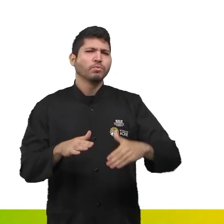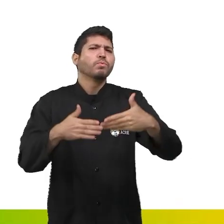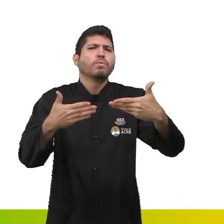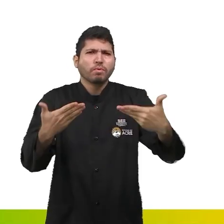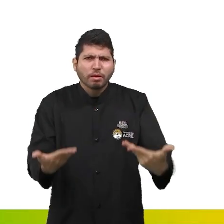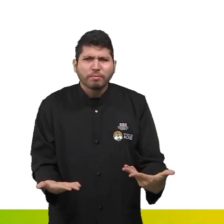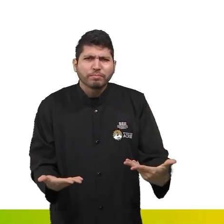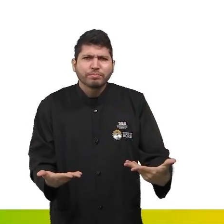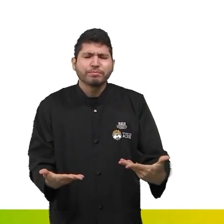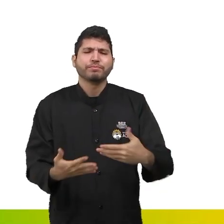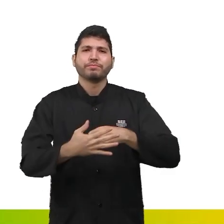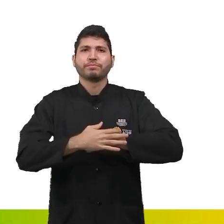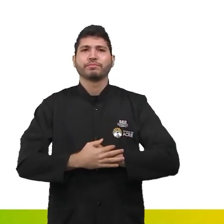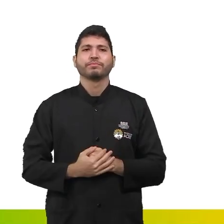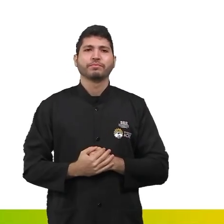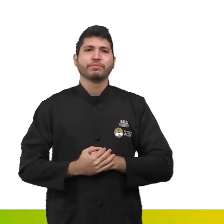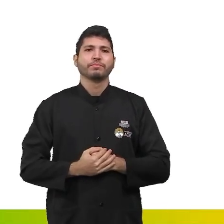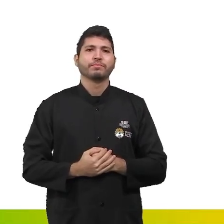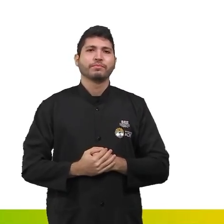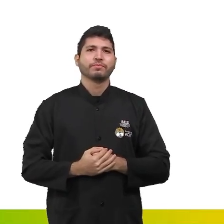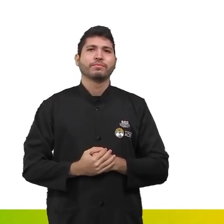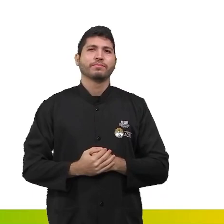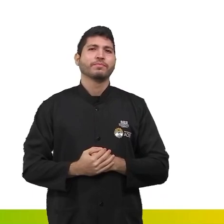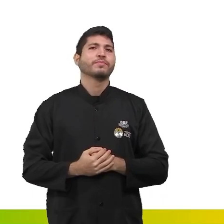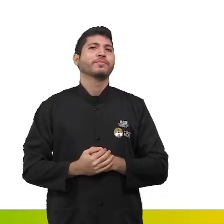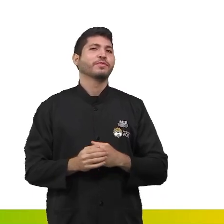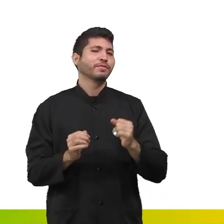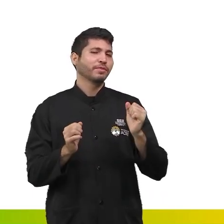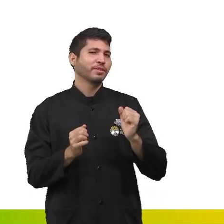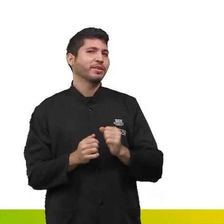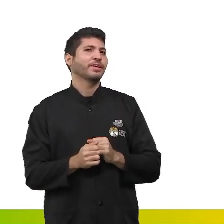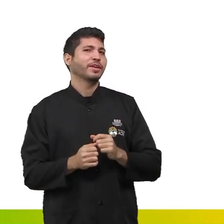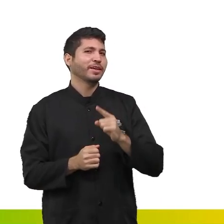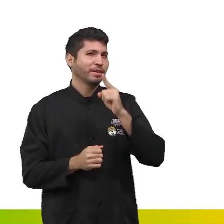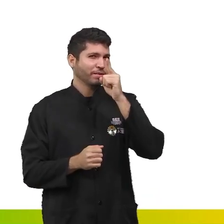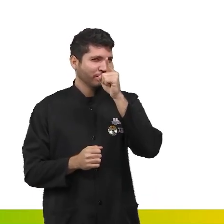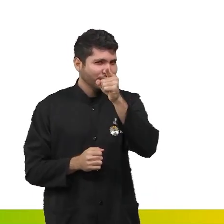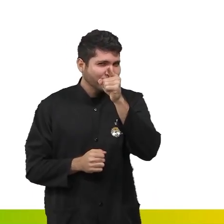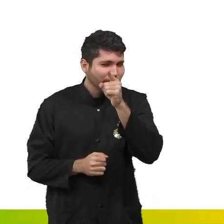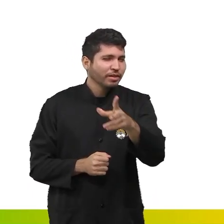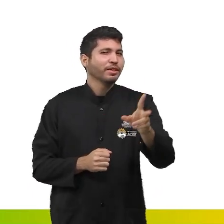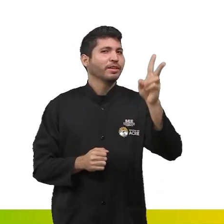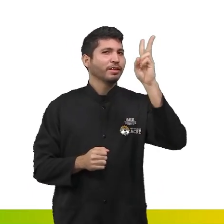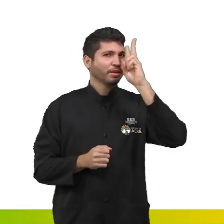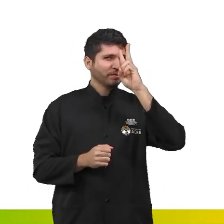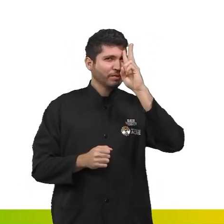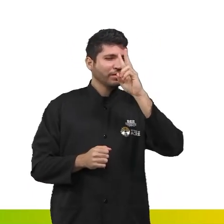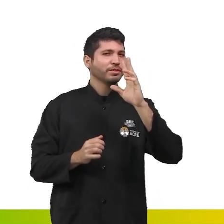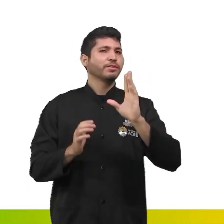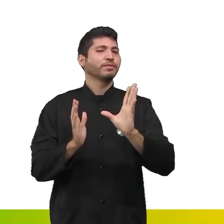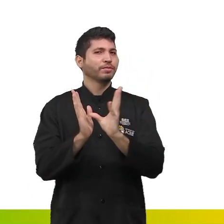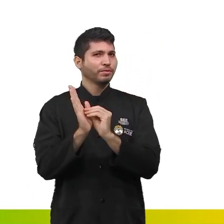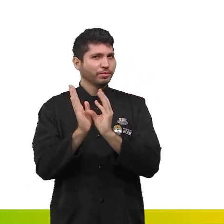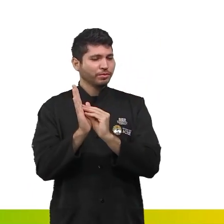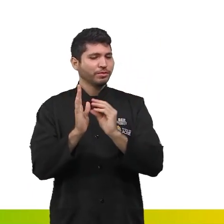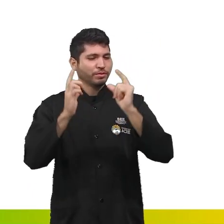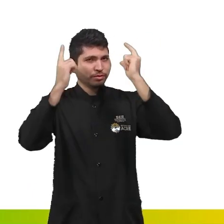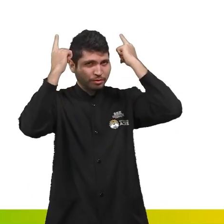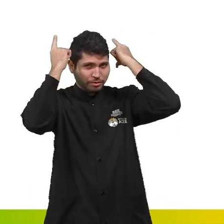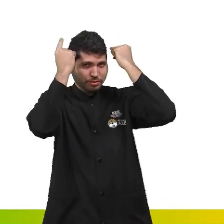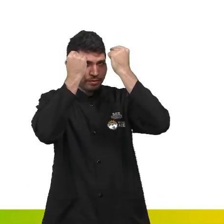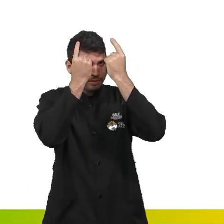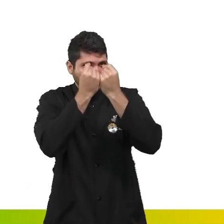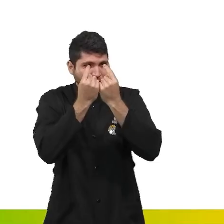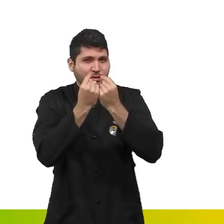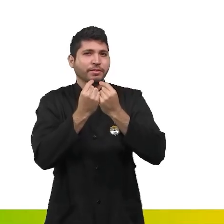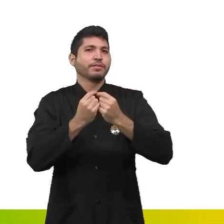Te relembrei coisas lá do ensino fundamental, de quando você viu esse conteúdo de Grécia, não é? Agora, no primeira